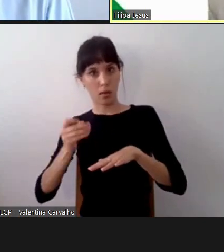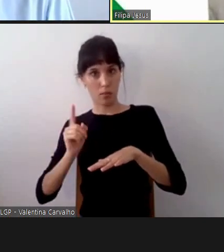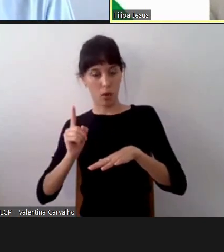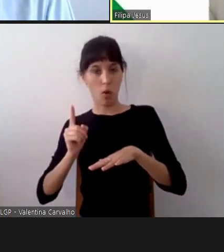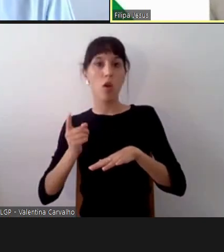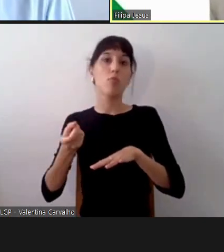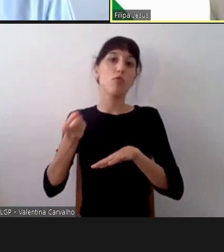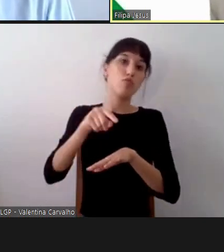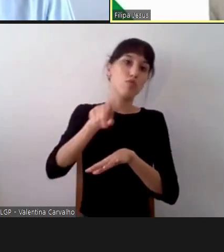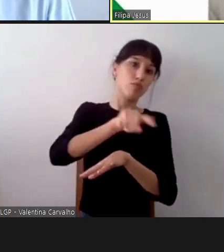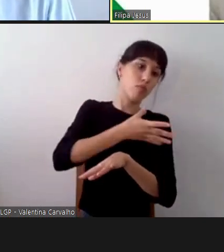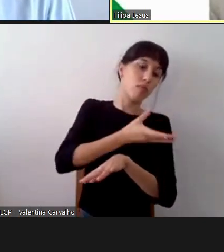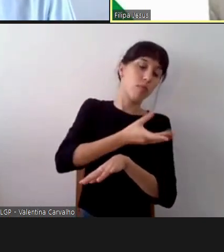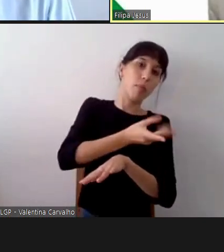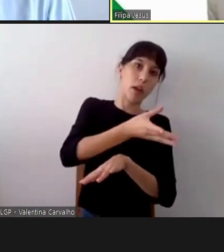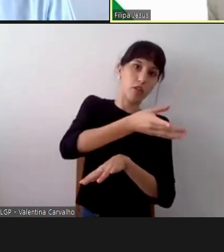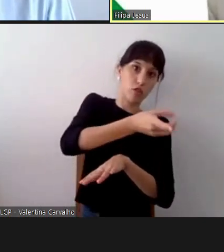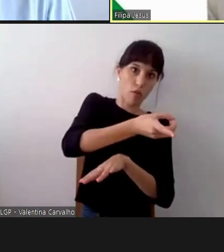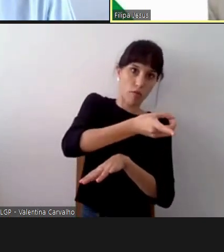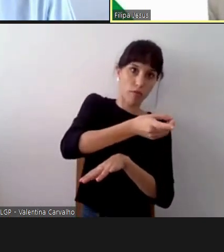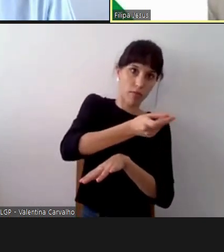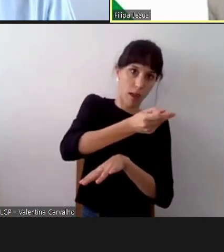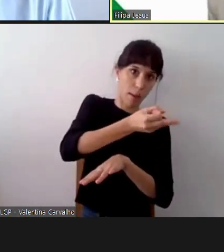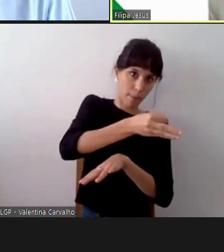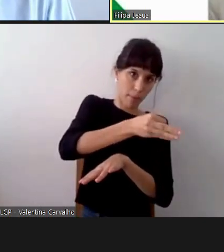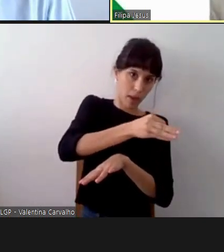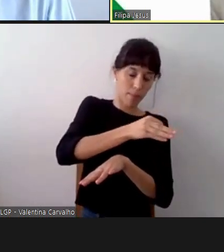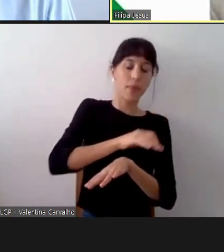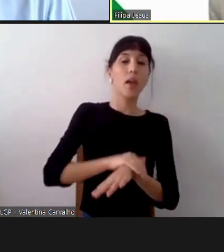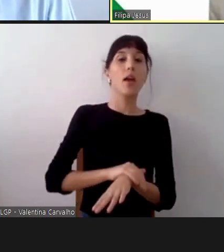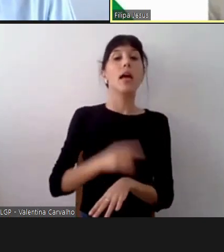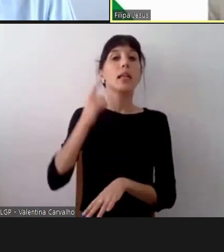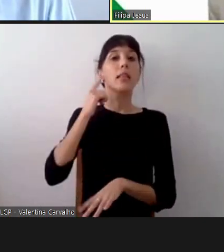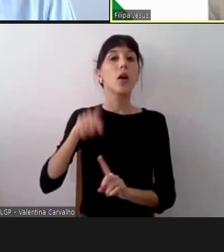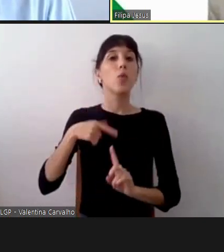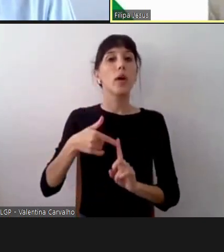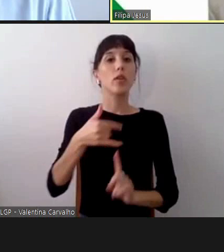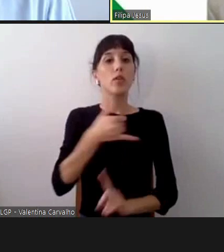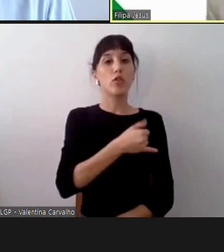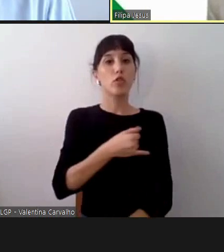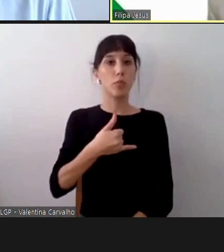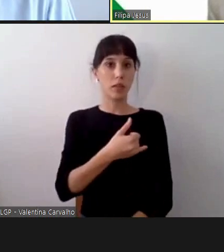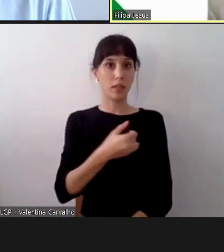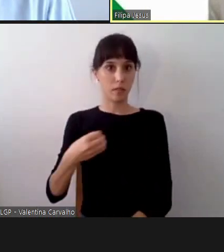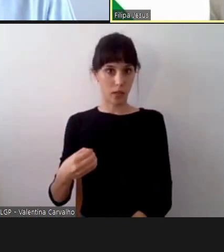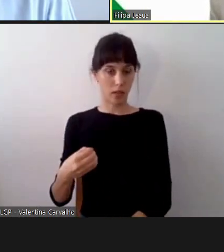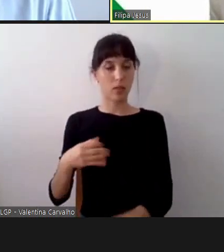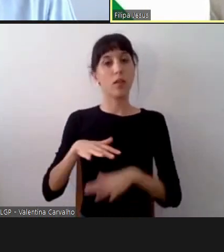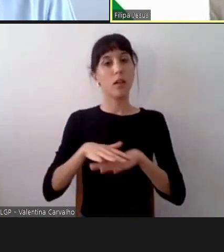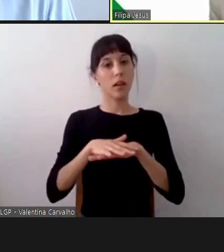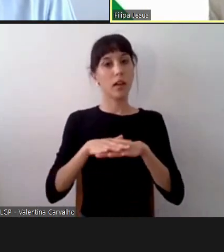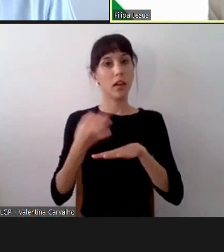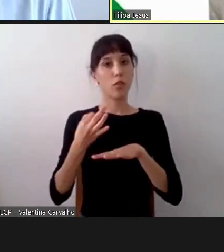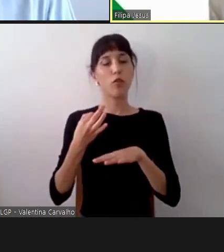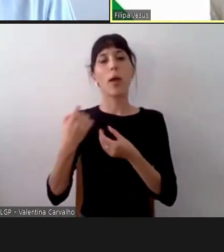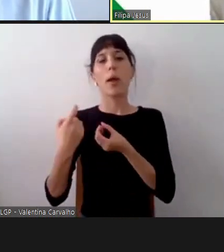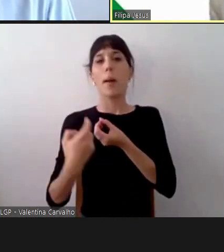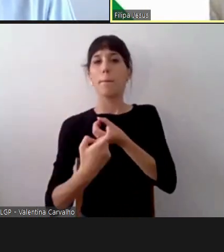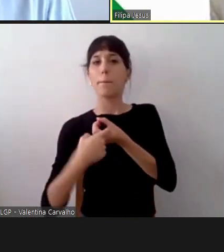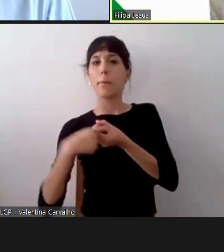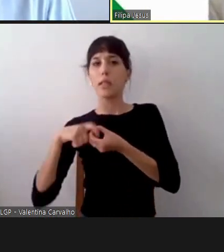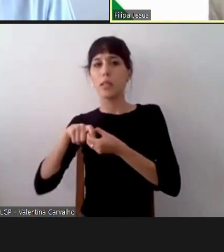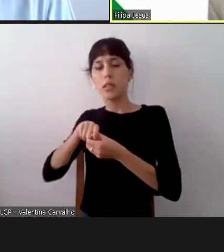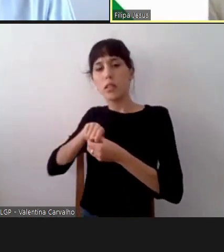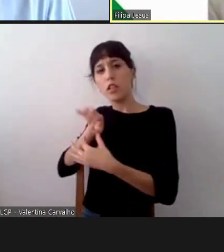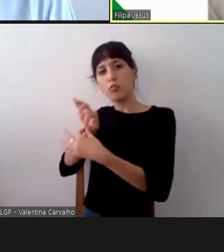9 que são centros Qualifica AP. E desde 2020 que a rede de centros Qualifica tem feito um conjunto de parcerias com uma série de